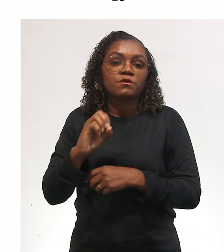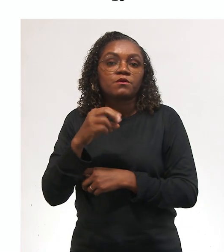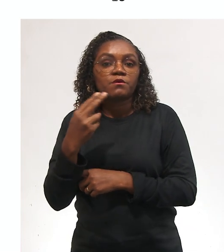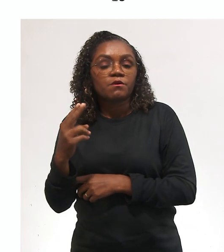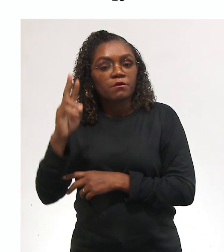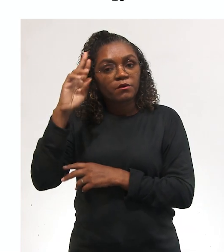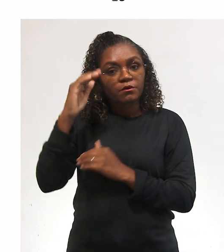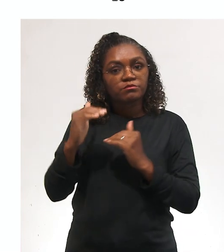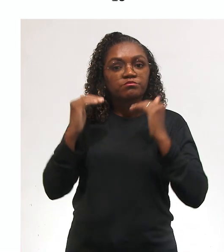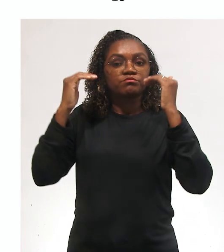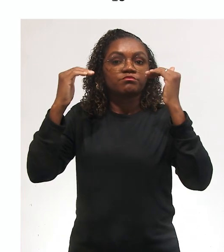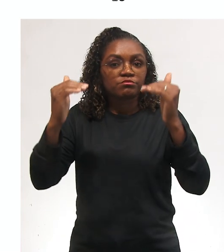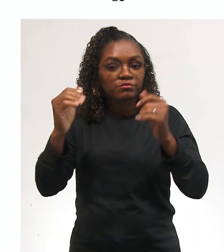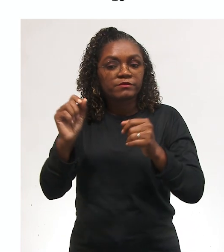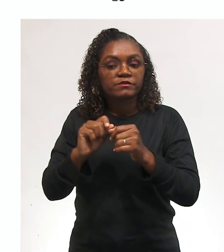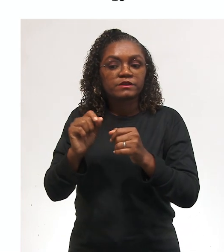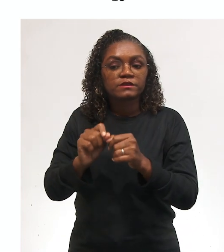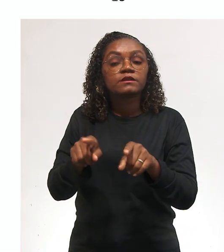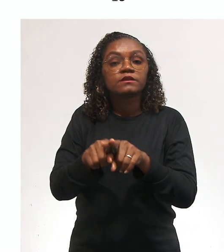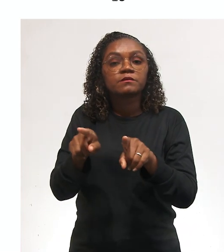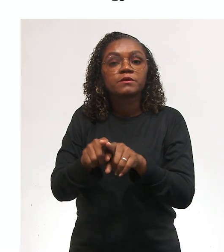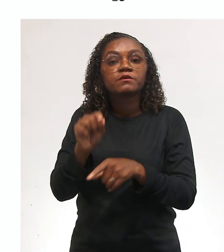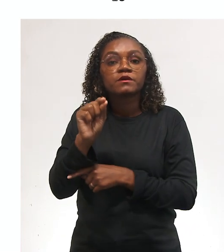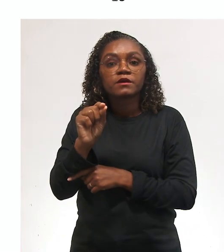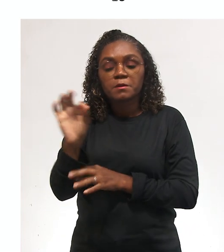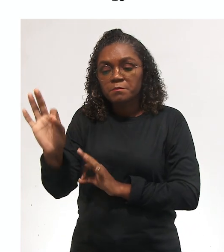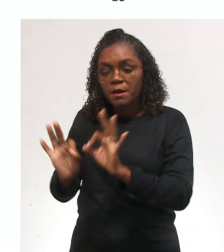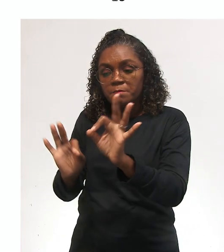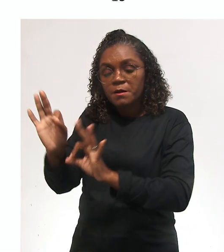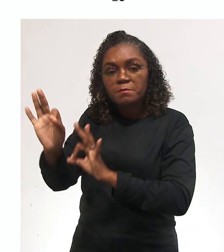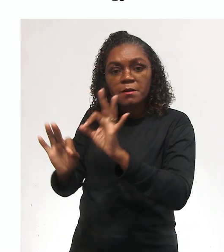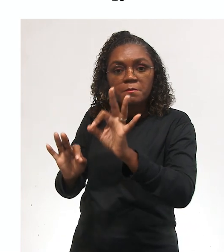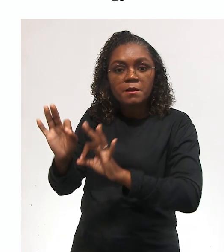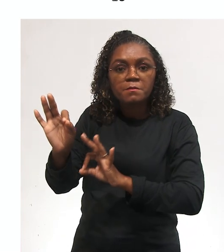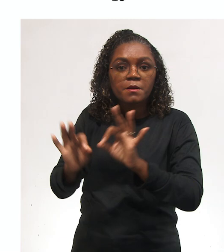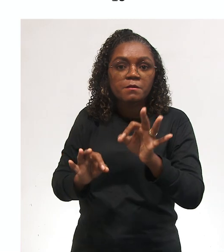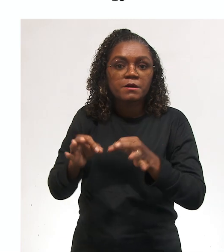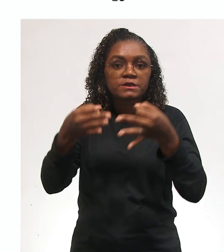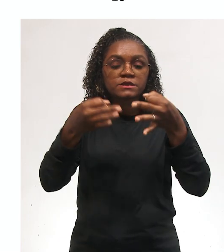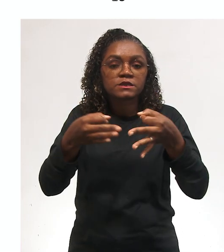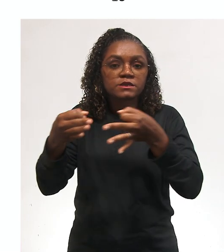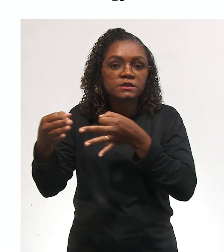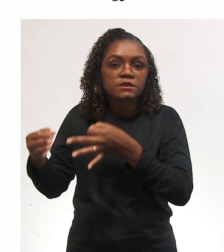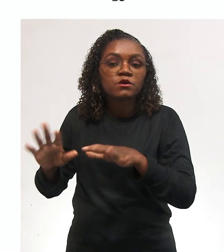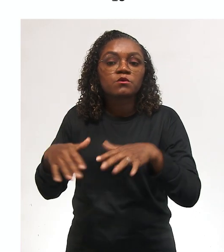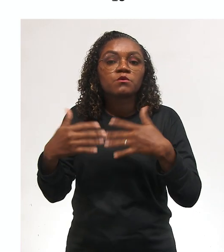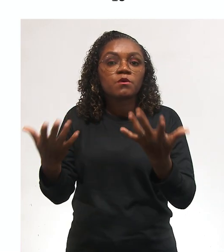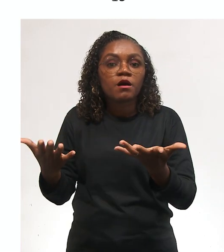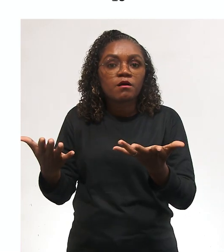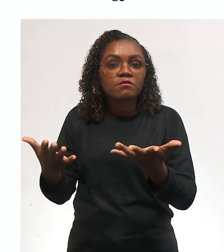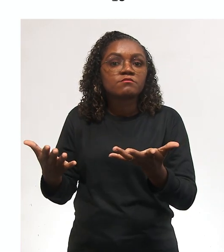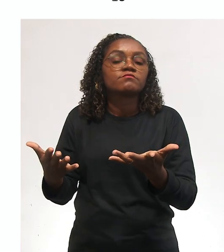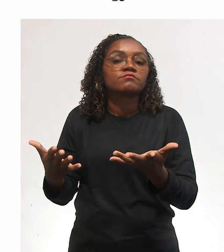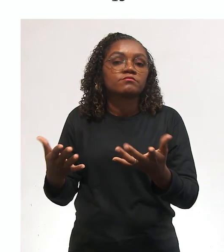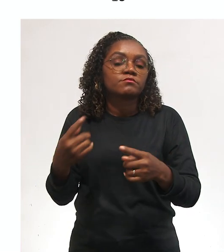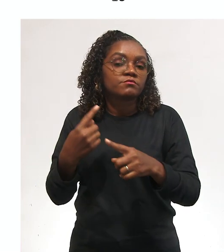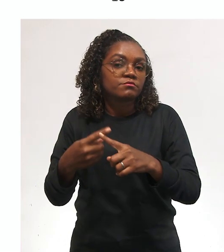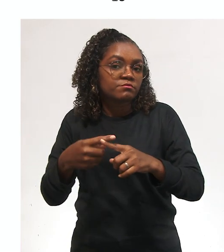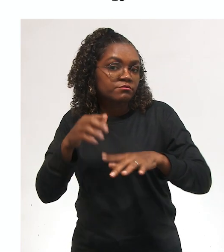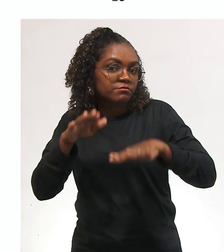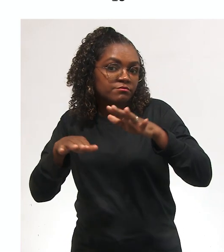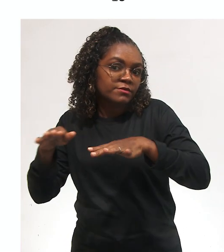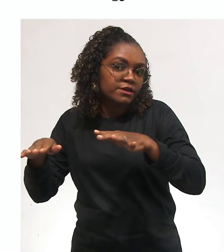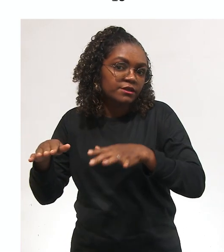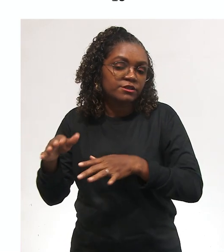questão. Falha no jeito de medir, né, nas dimensões das especificações de determinado produto,